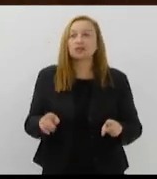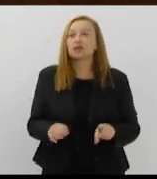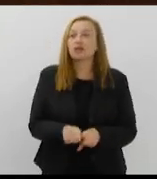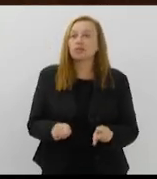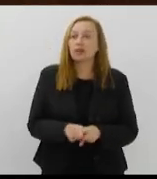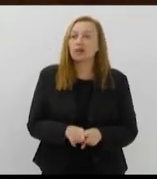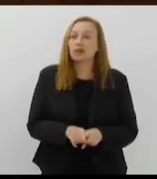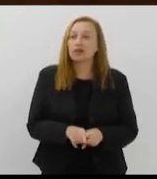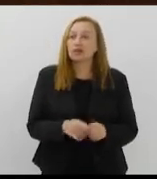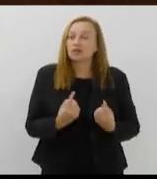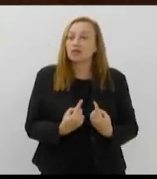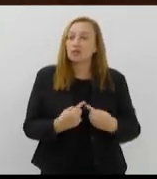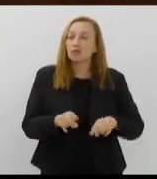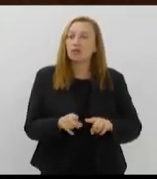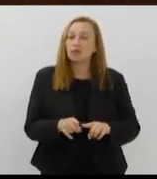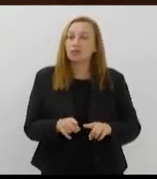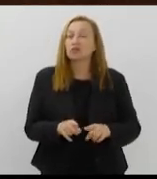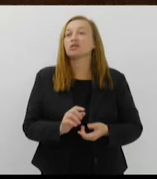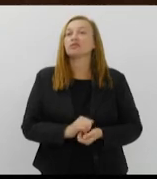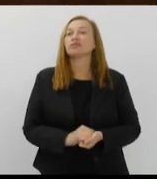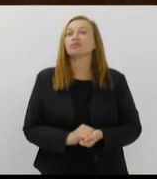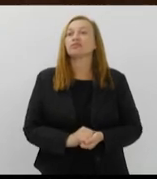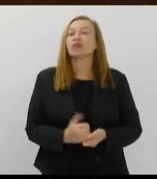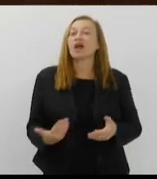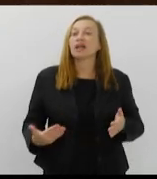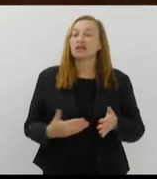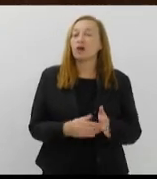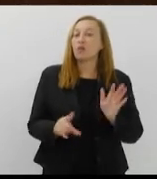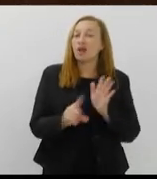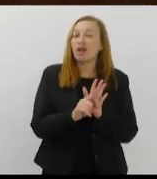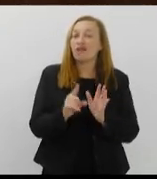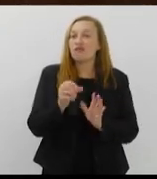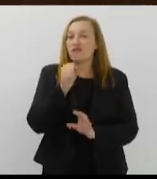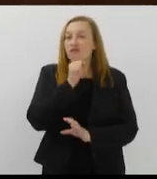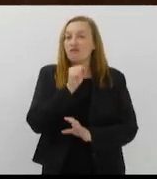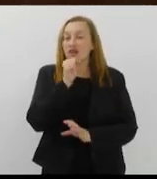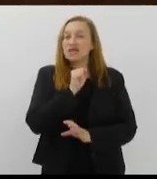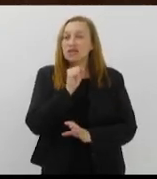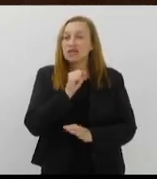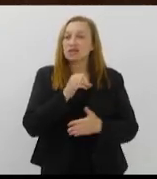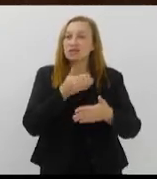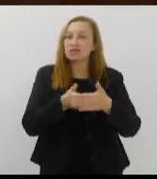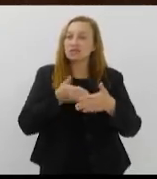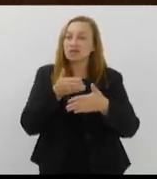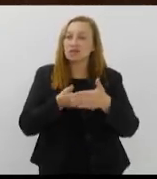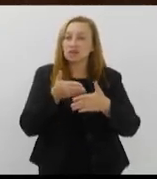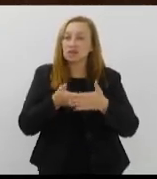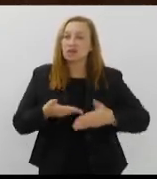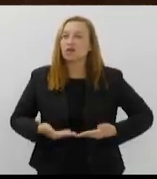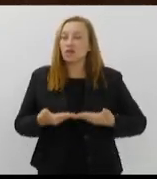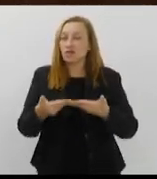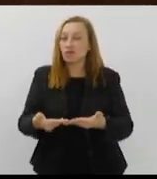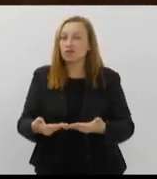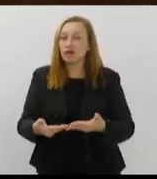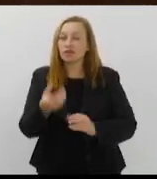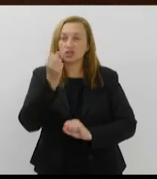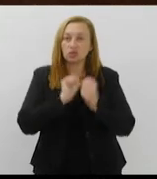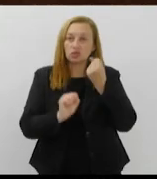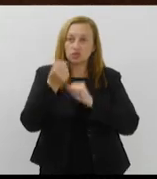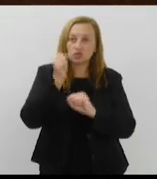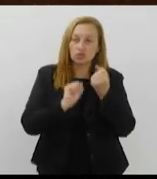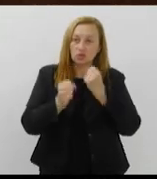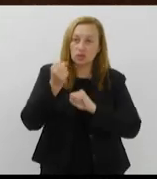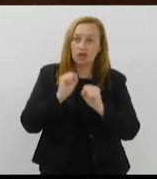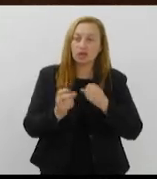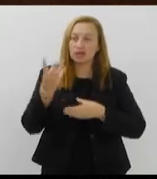completamente atacados e deformados. Até uma lei antiga que restringia a oferta de industrializados nas cantinas